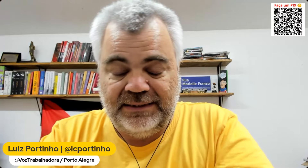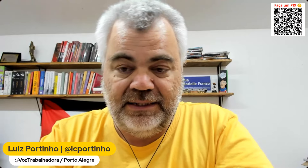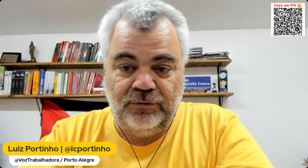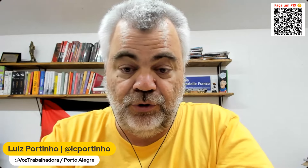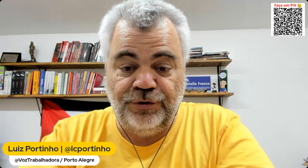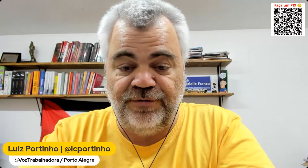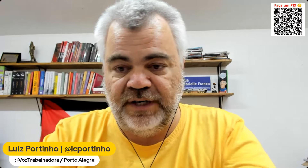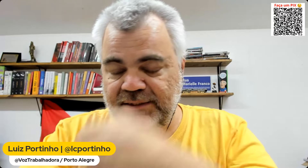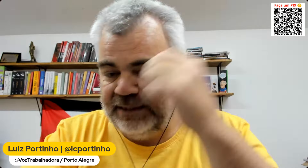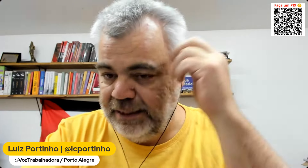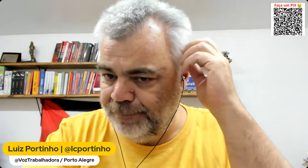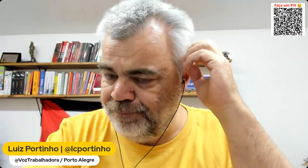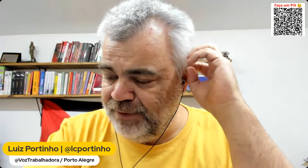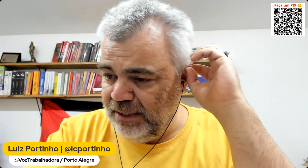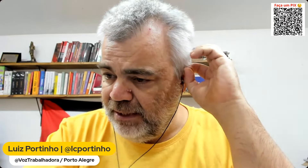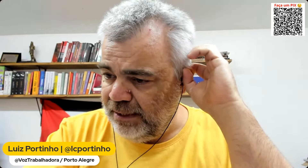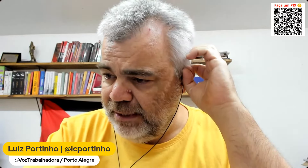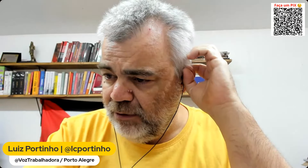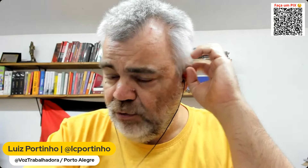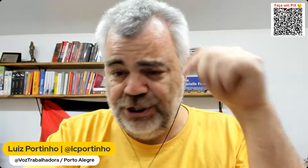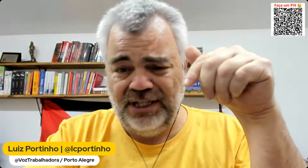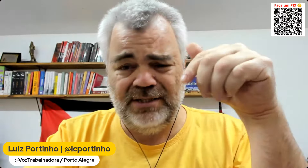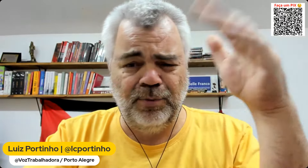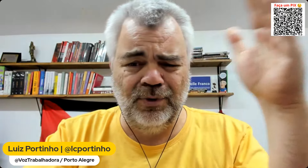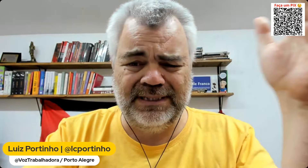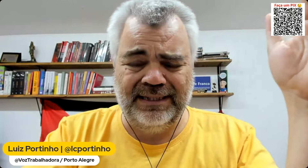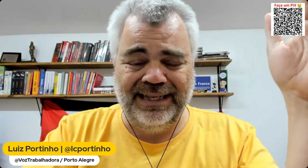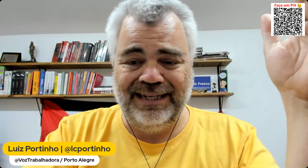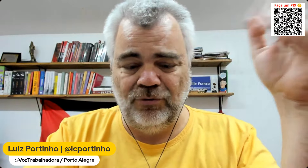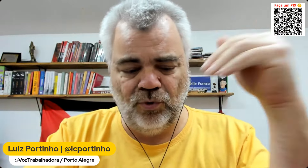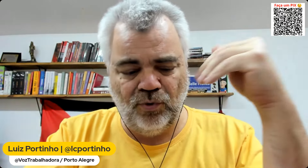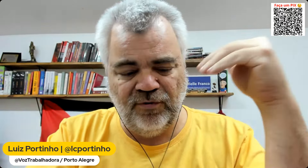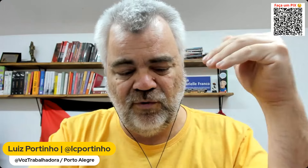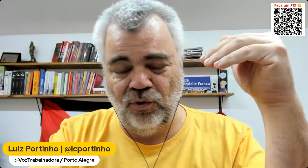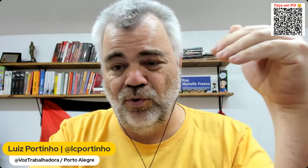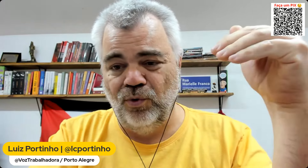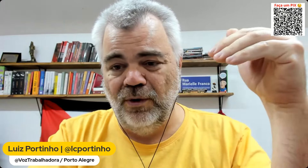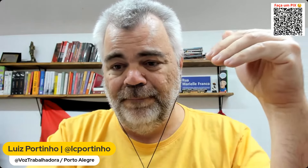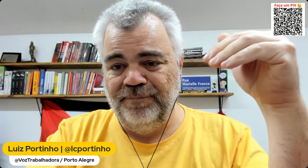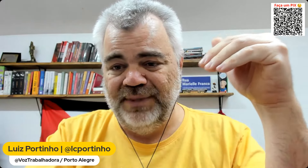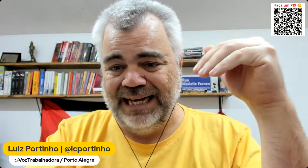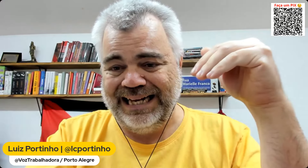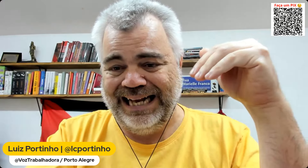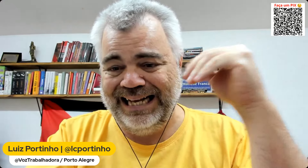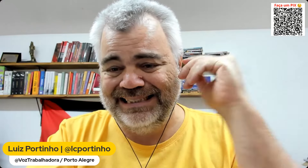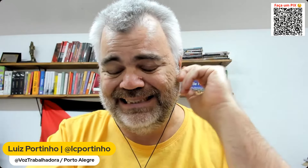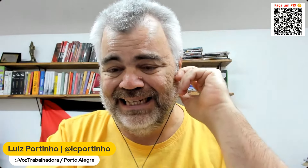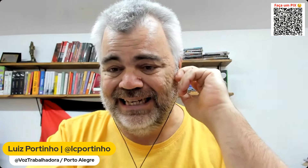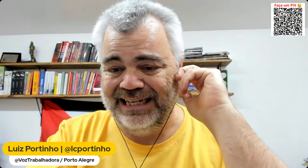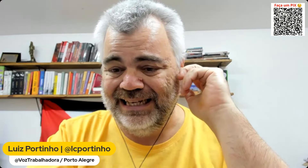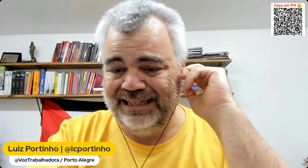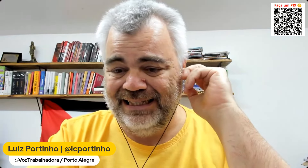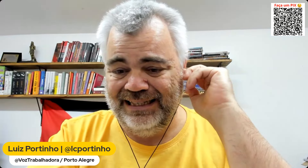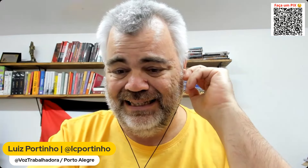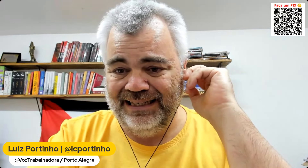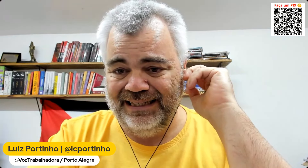STF em Brasília do Tio França, né? Hoje a esposa dele tocou fogo na